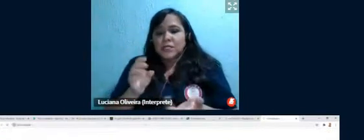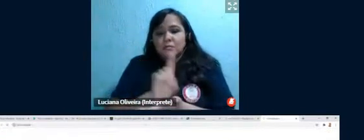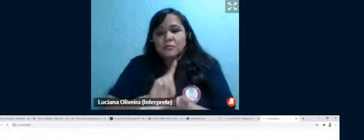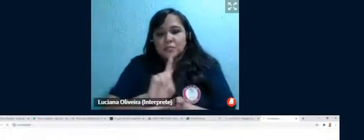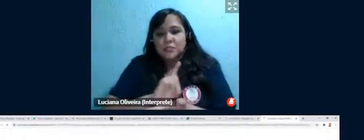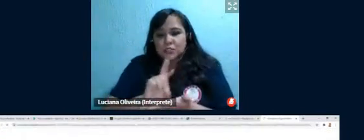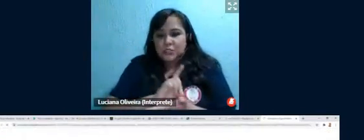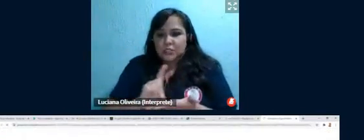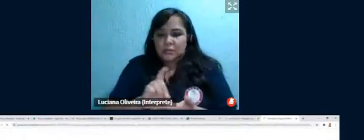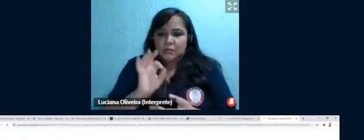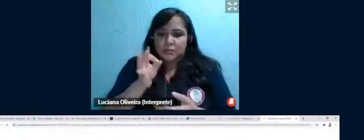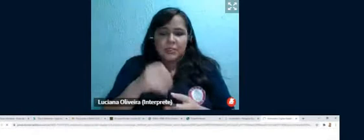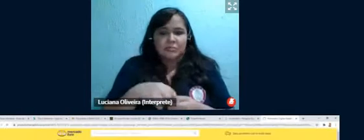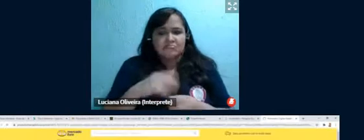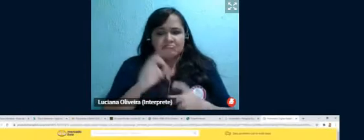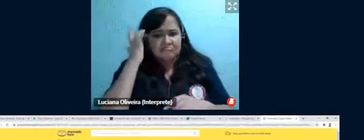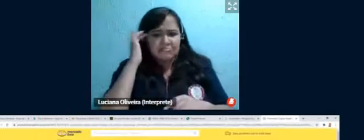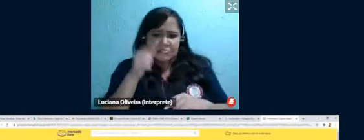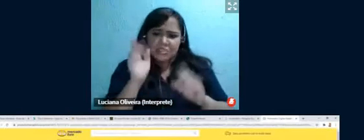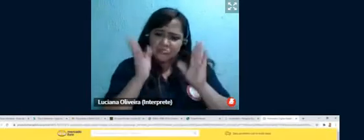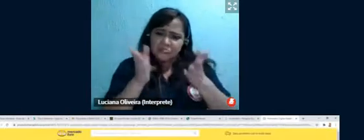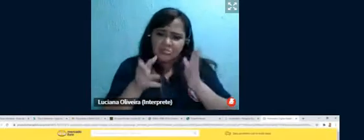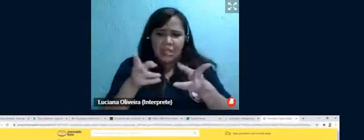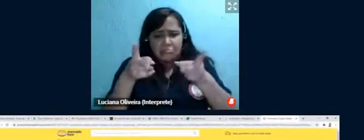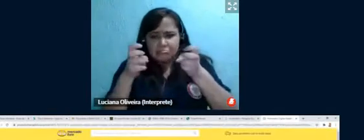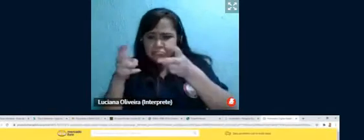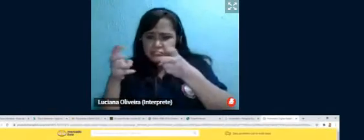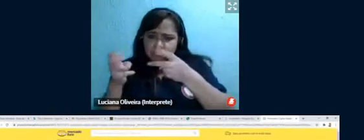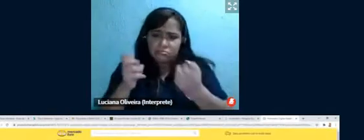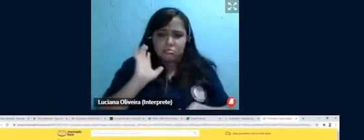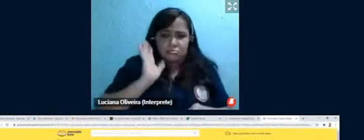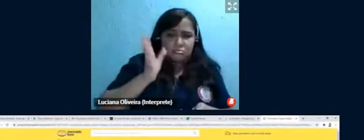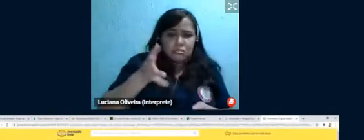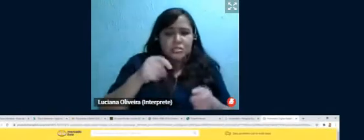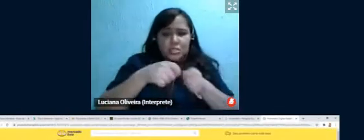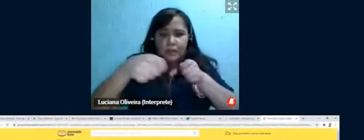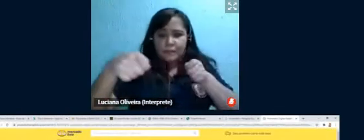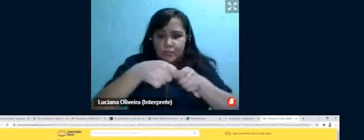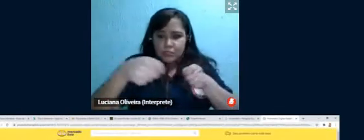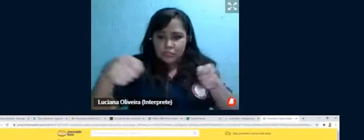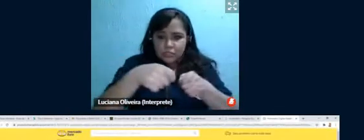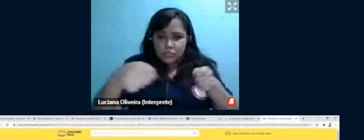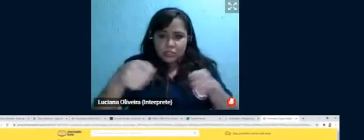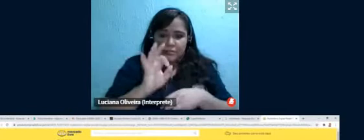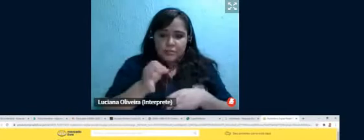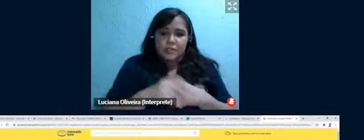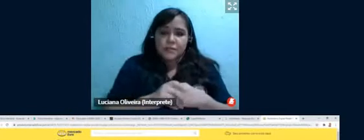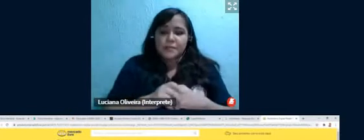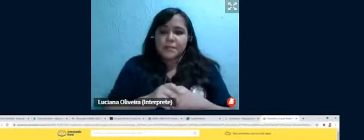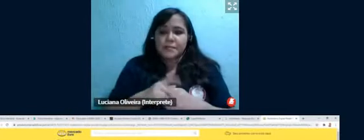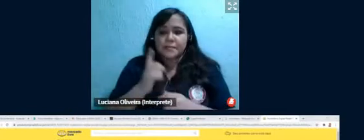tenham visto por aí um medidor deste tipo. Se você quiser medir, vou